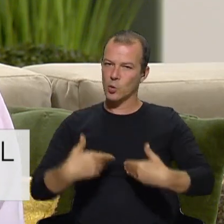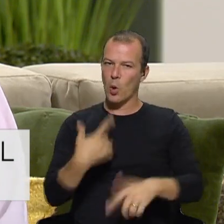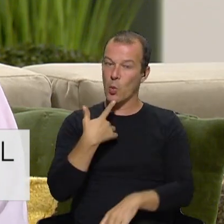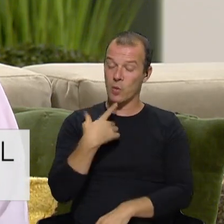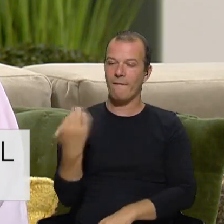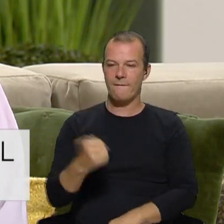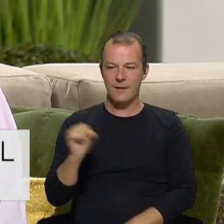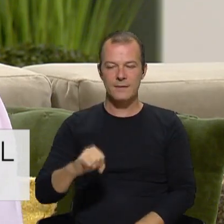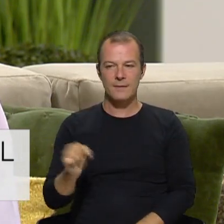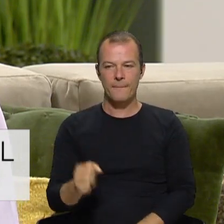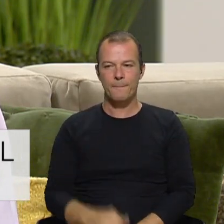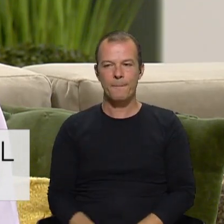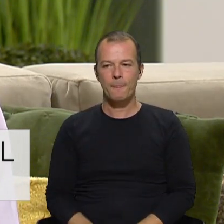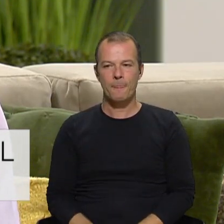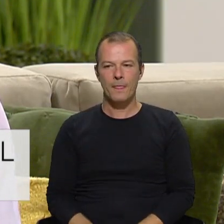sem dúvida.